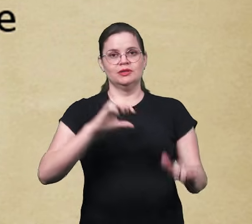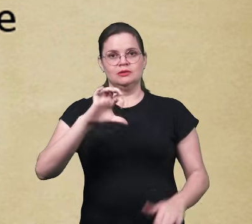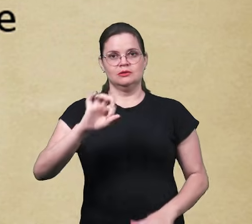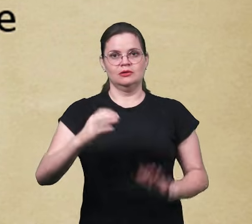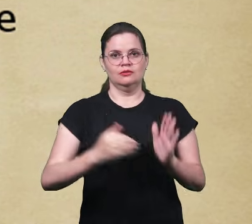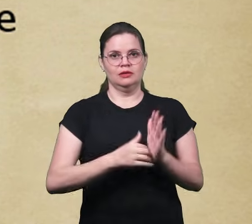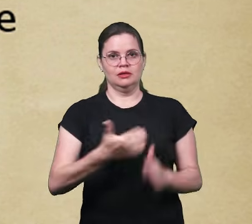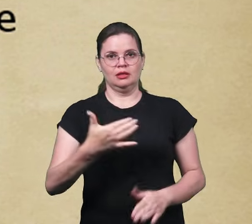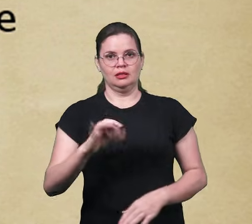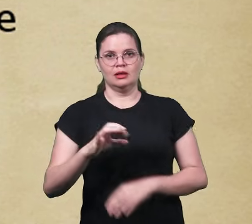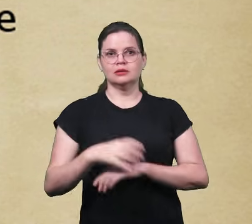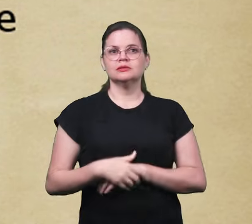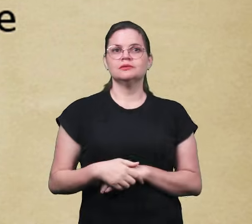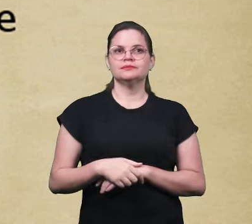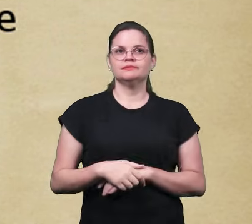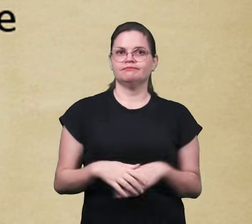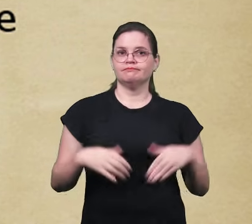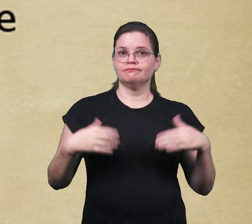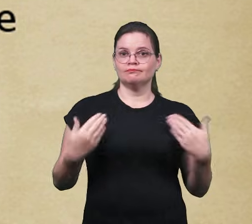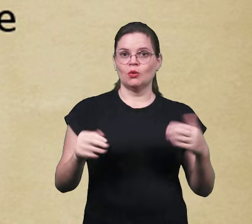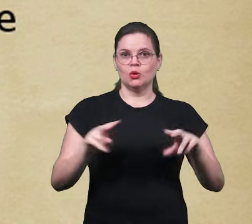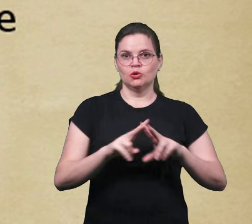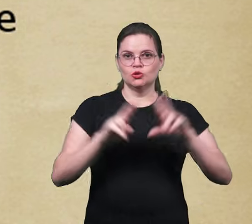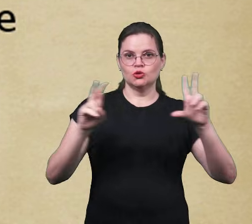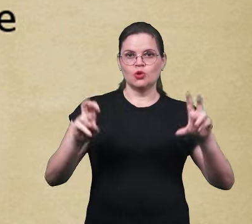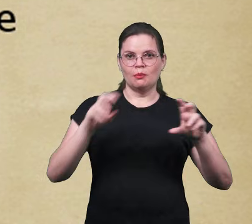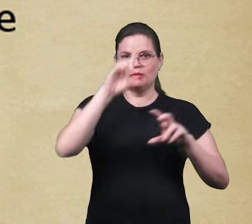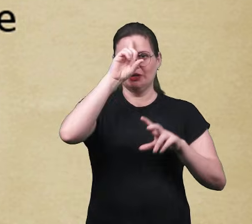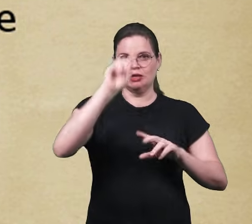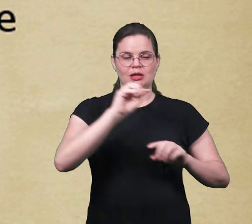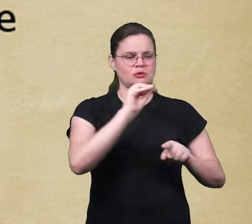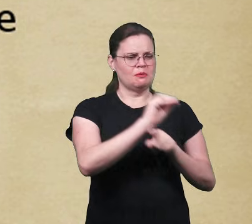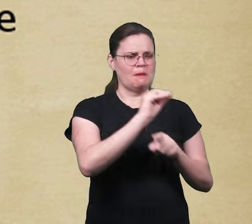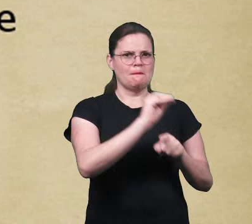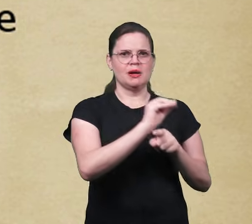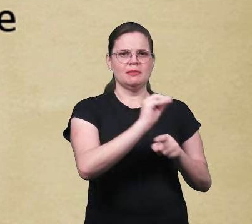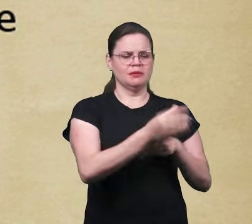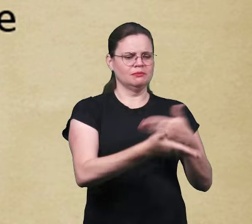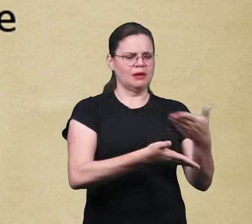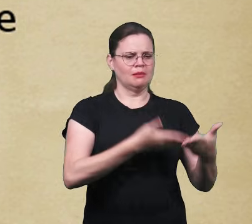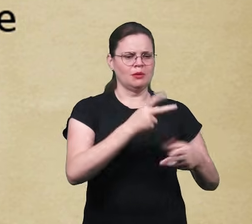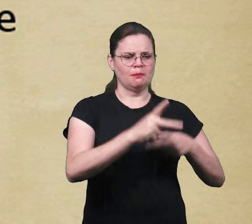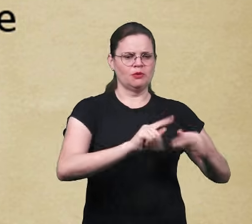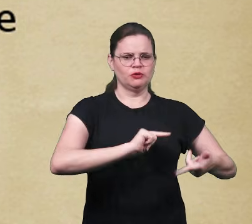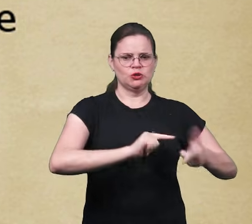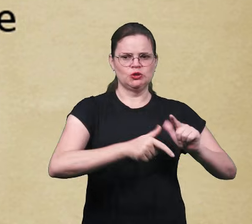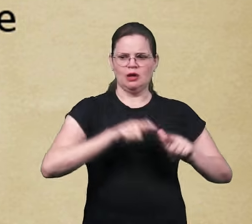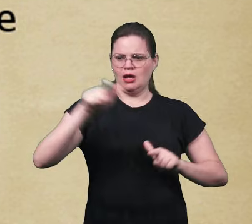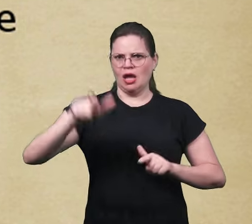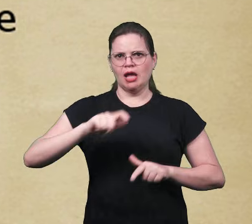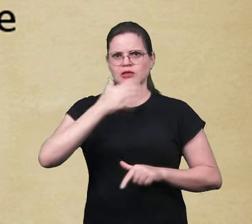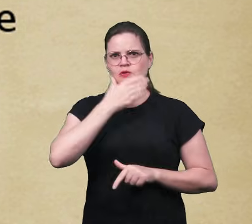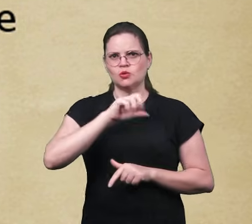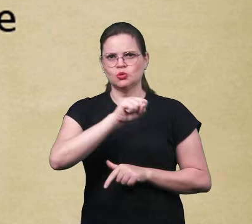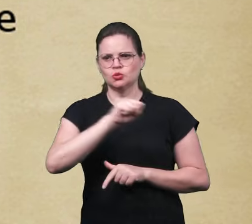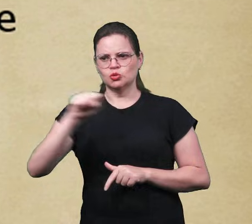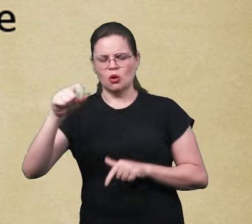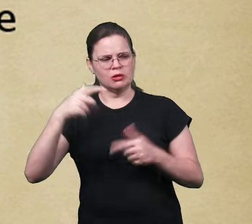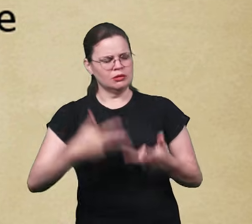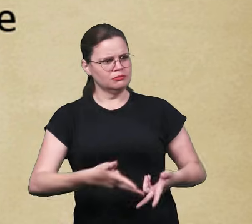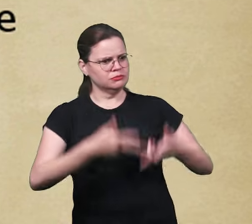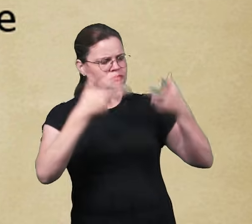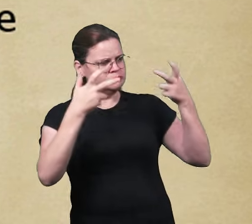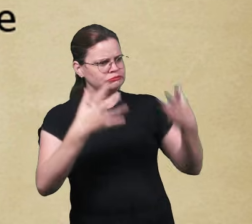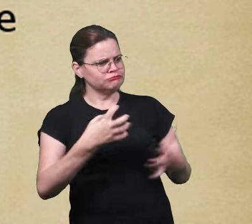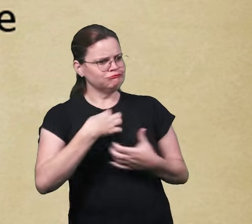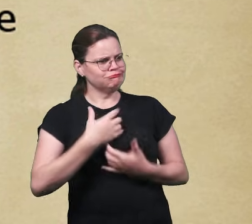Jetro de todo o bem que o Senhor tinha feito a Israel, livrando-o da mão dos egípcios. E Jetro